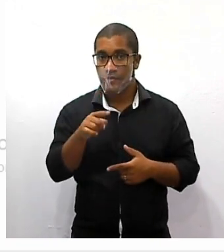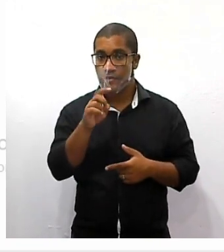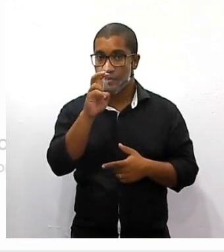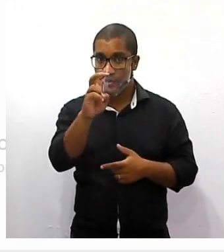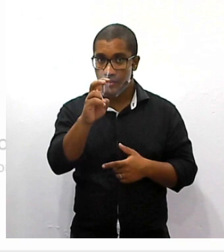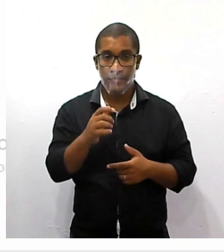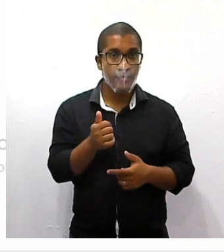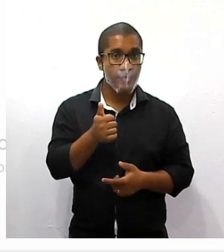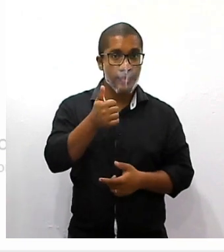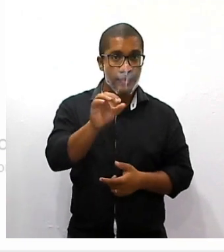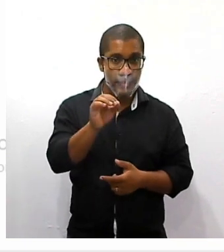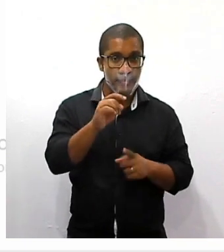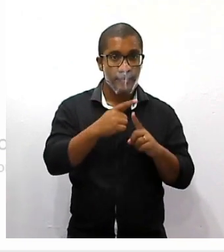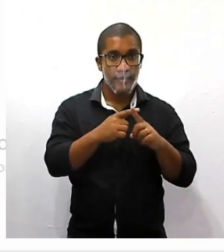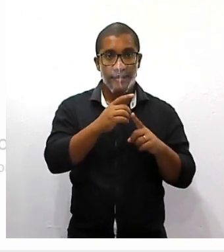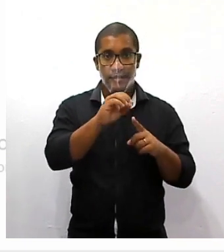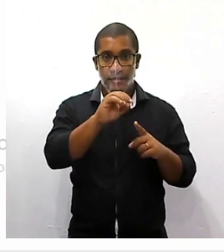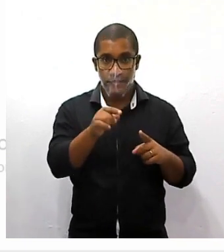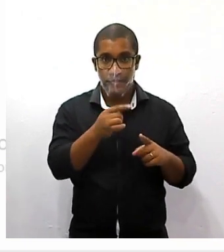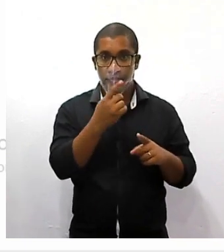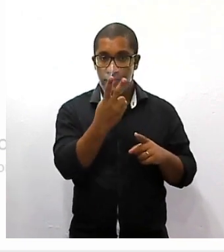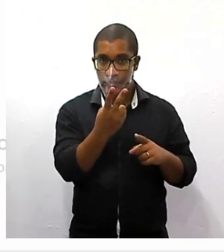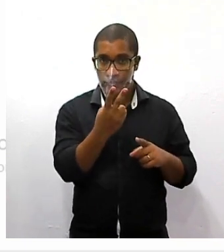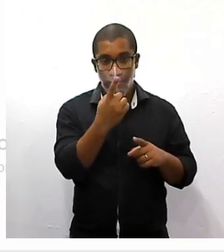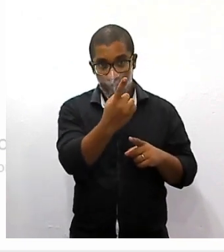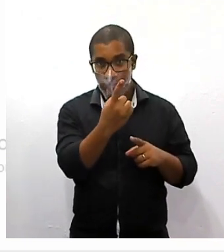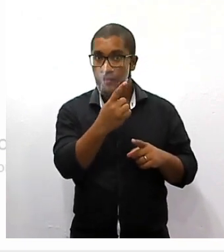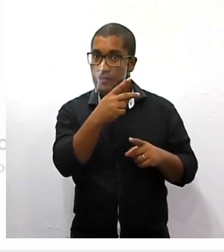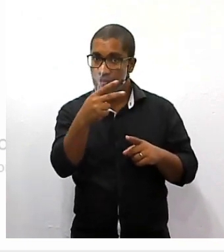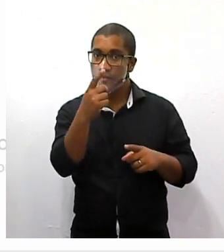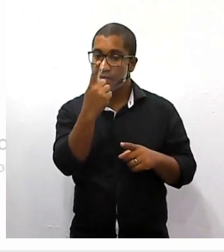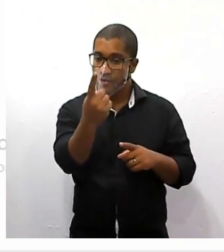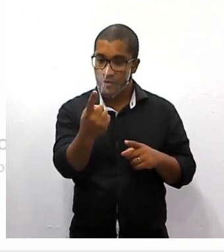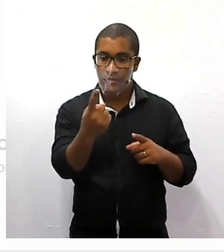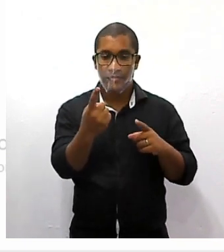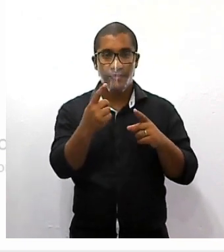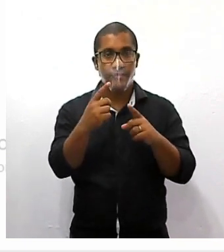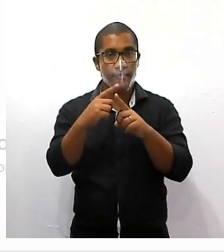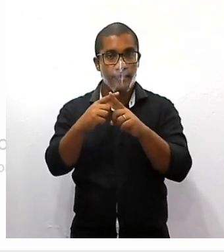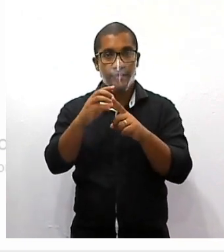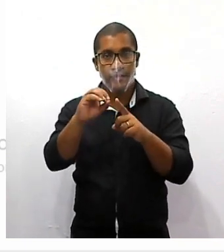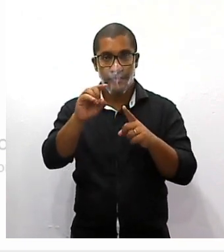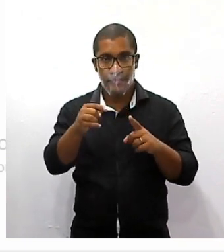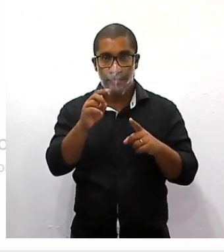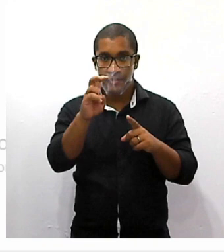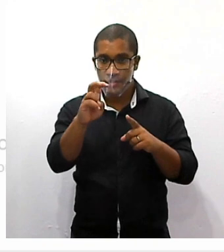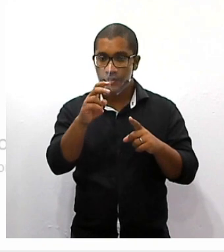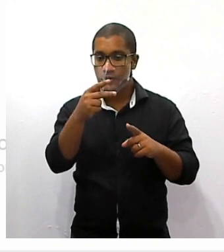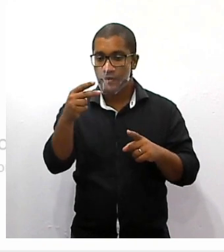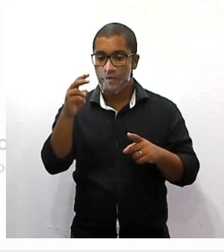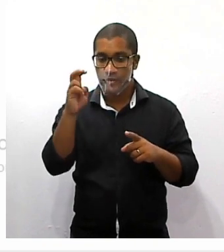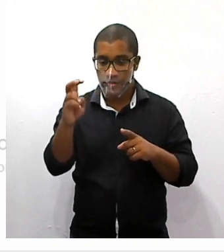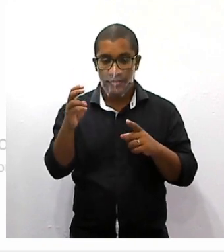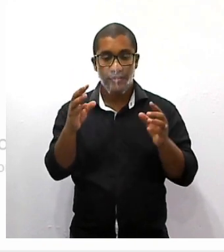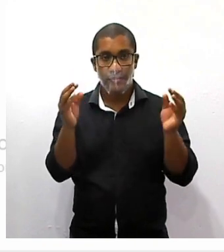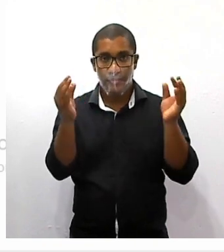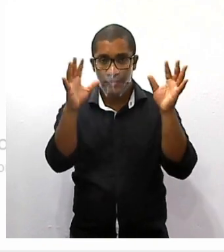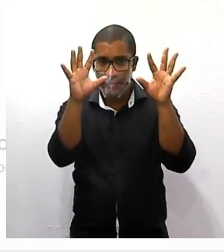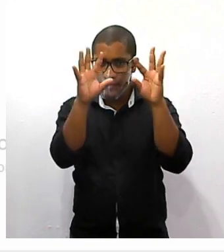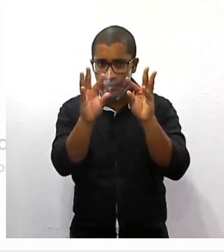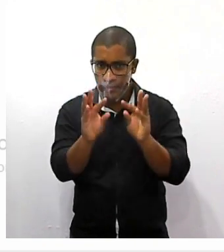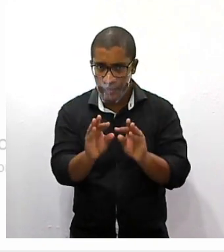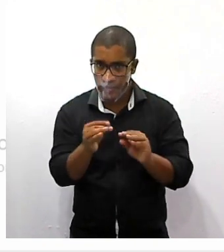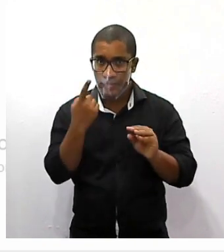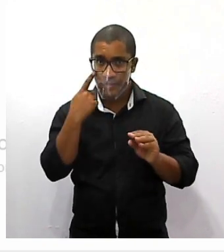vezes 0,1 dá 1, vezes 0,5 continua 0,5, e aí mv ao quadrado sobre 2, ó, veja que a gente está